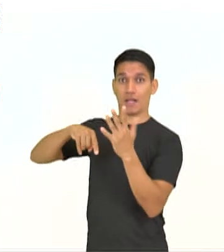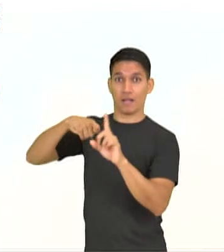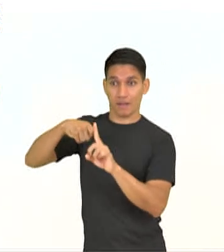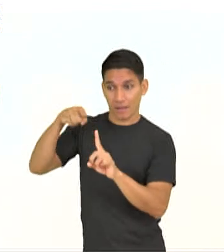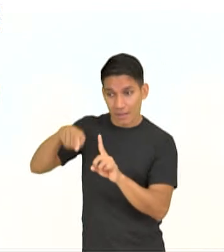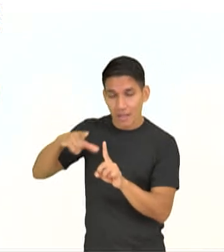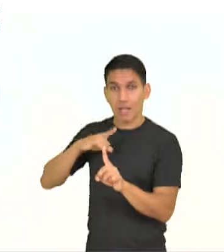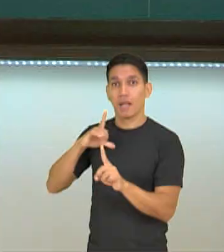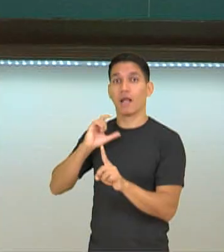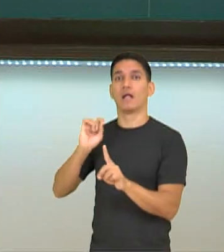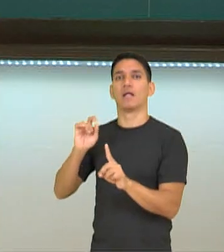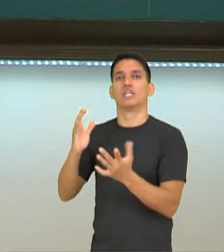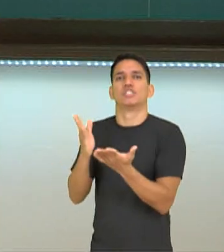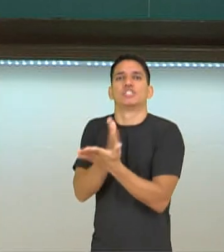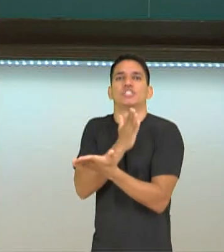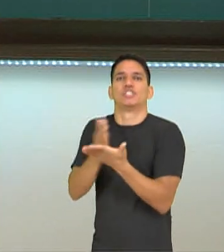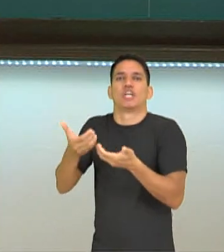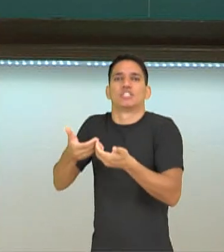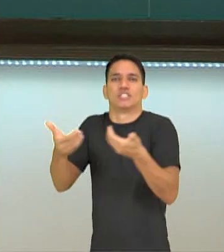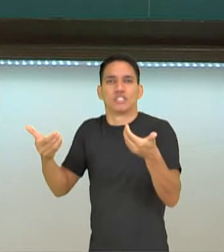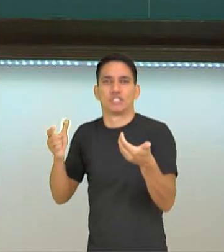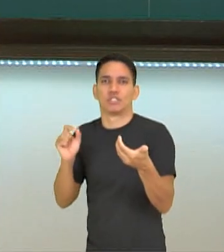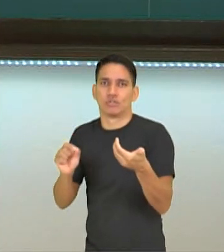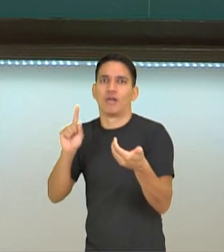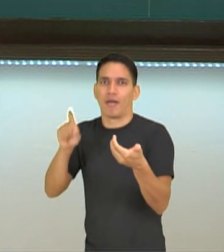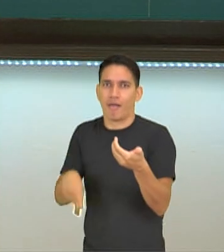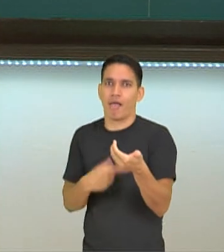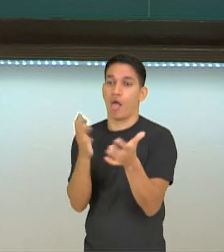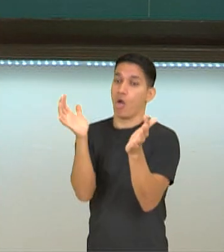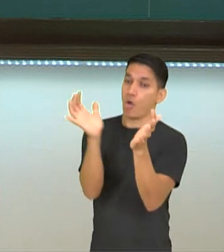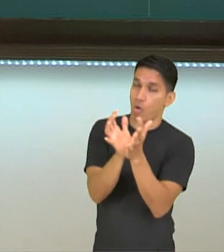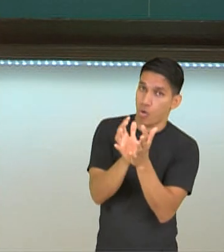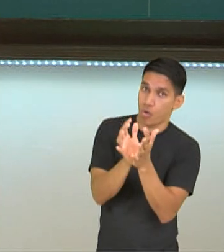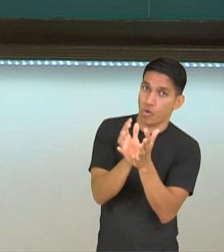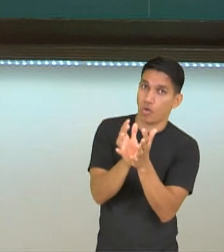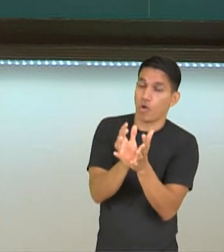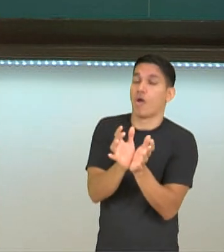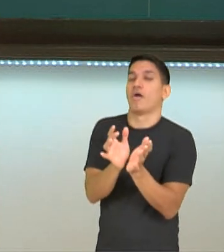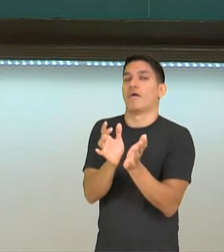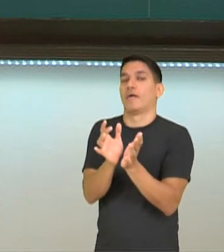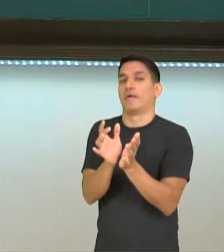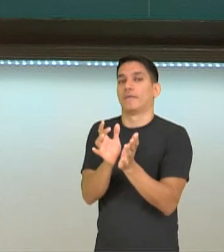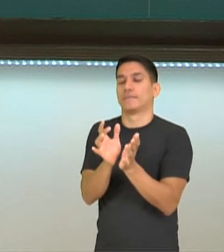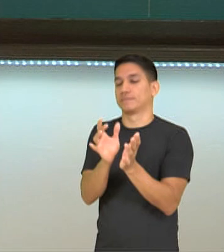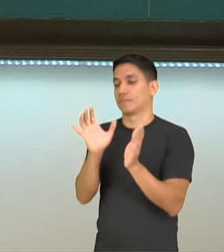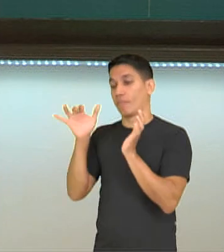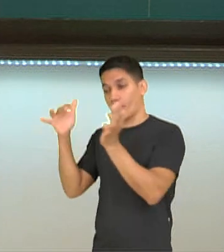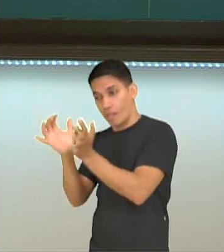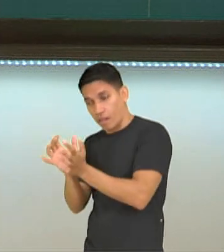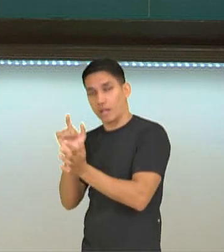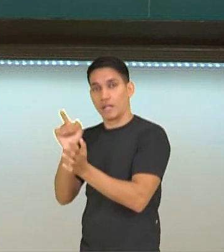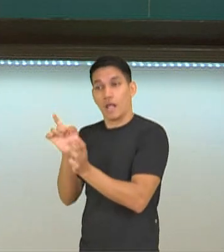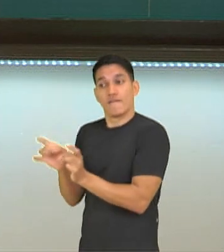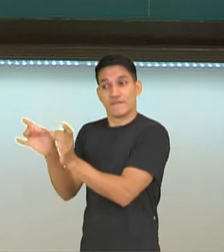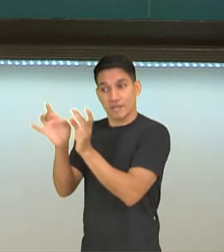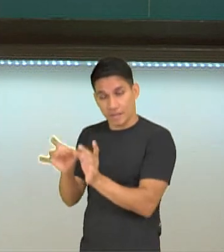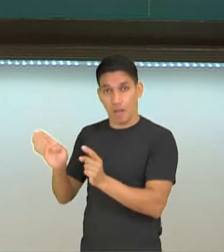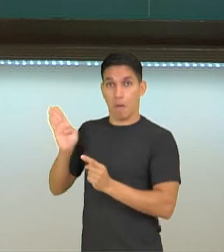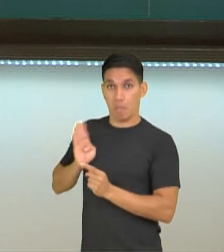acabava encontrando-se dividido entre a Câmara dos Comuns, que eram a burguesia e